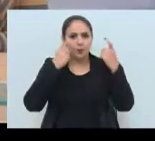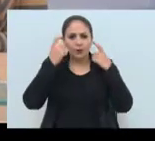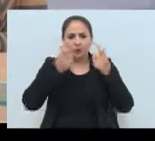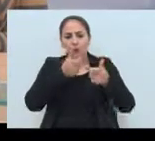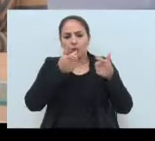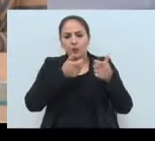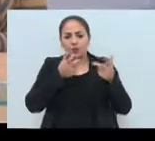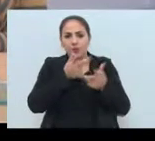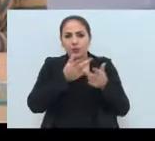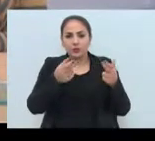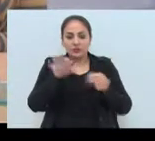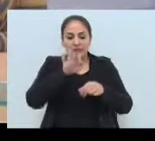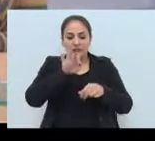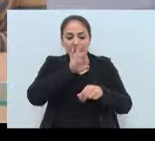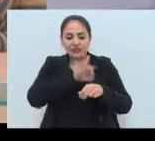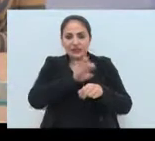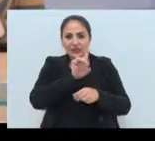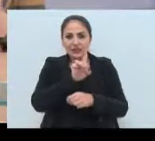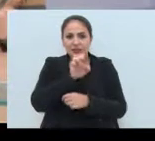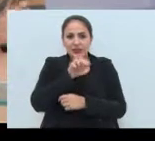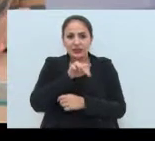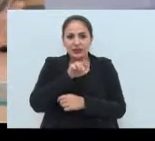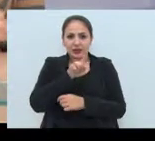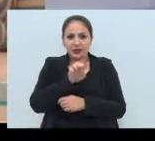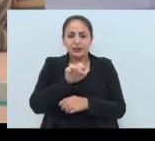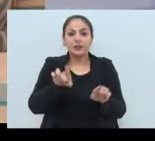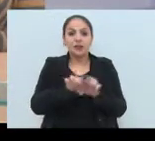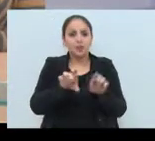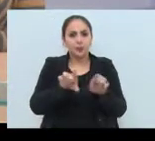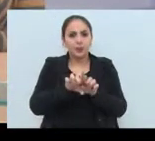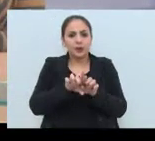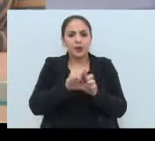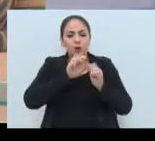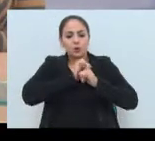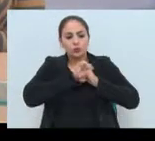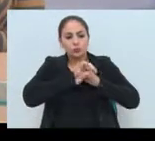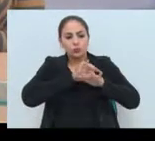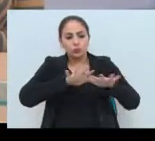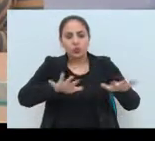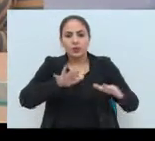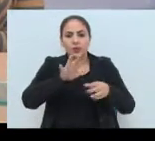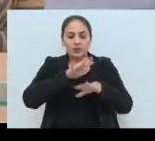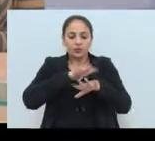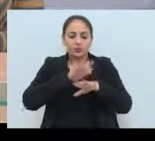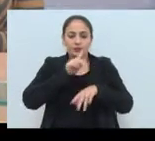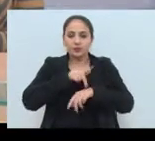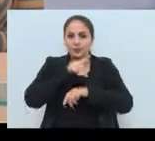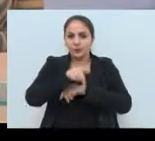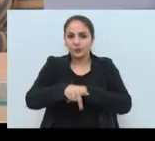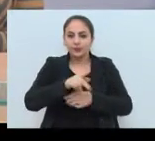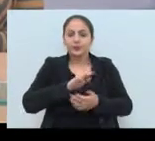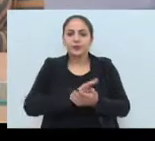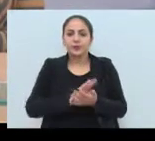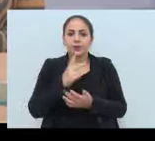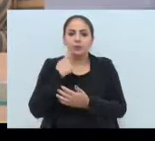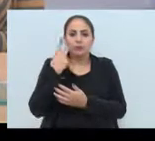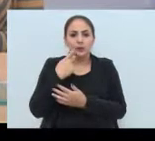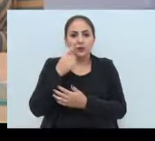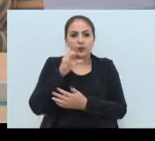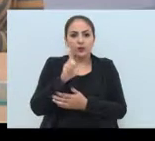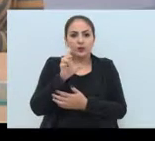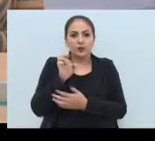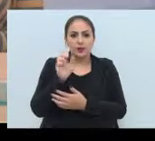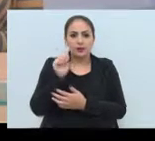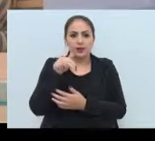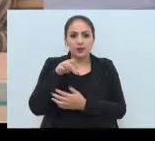Preocupado com o aumento dos casos de dengue e o alto risco da ocorrência de uma epidemia da doença em Passo Fundo, o